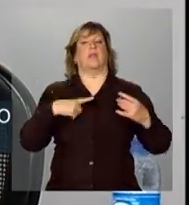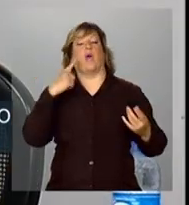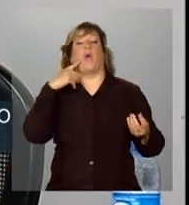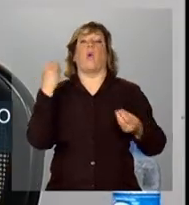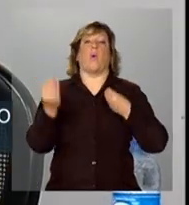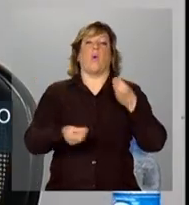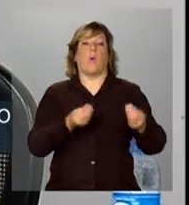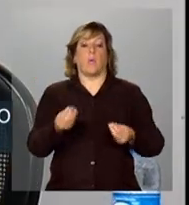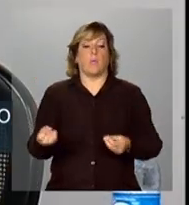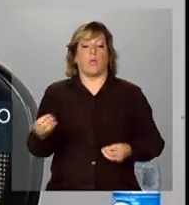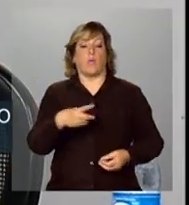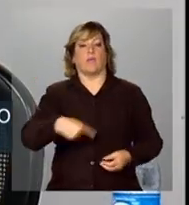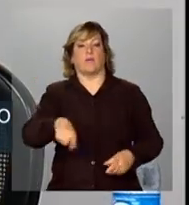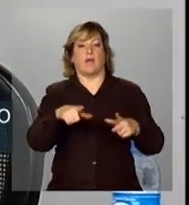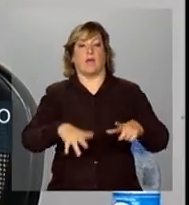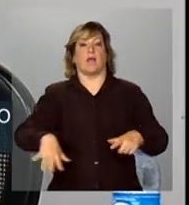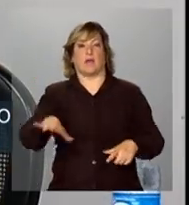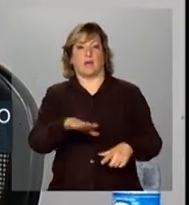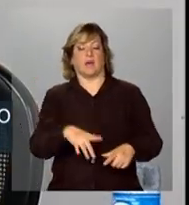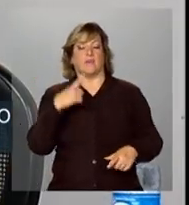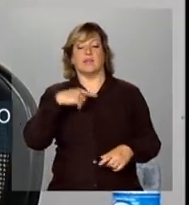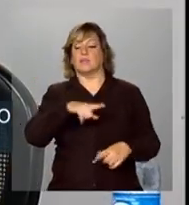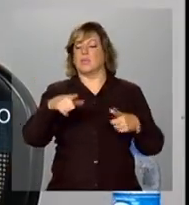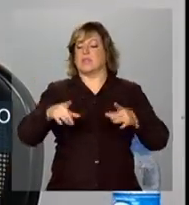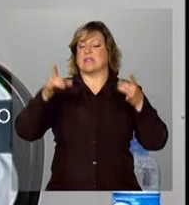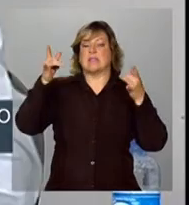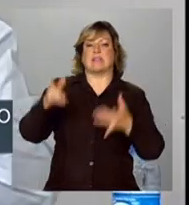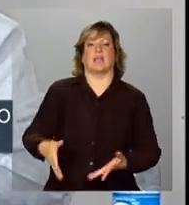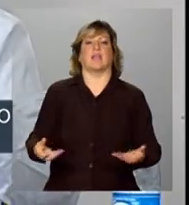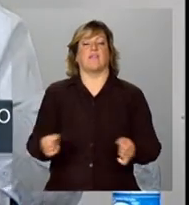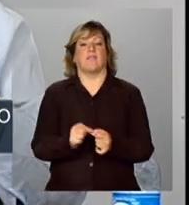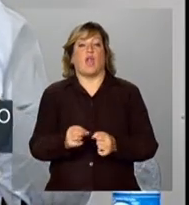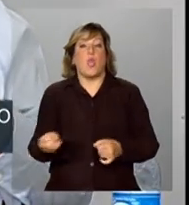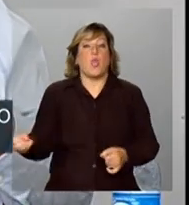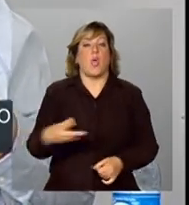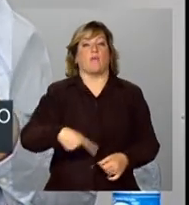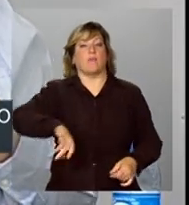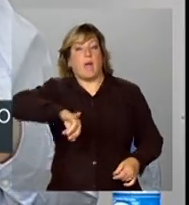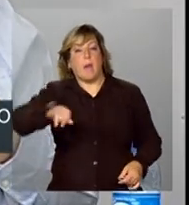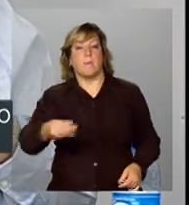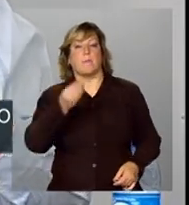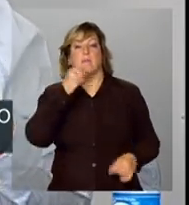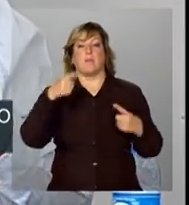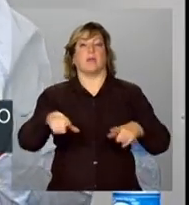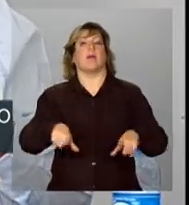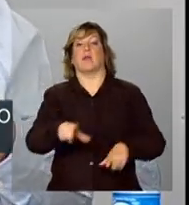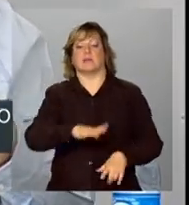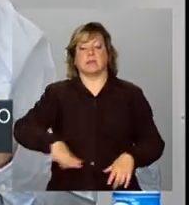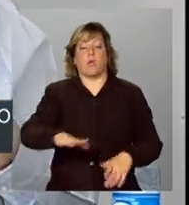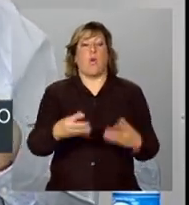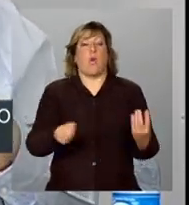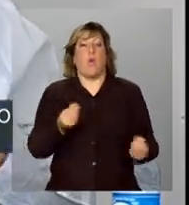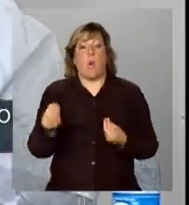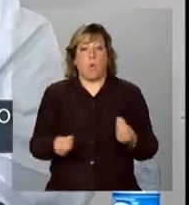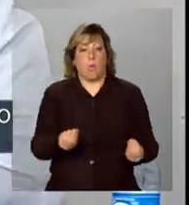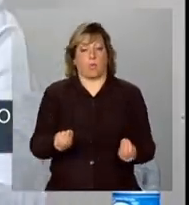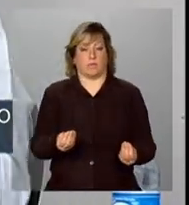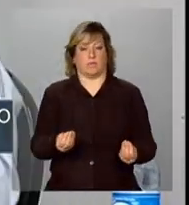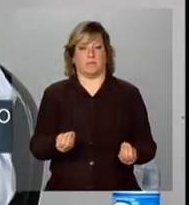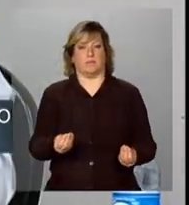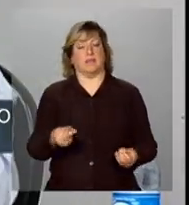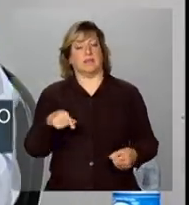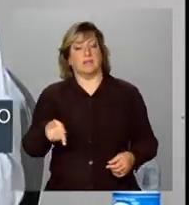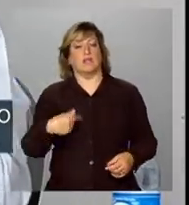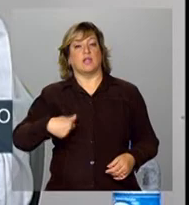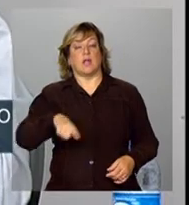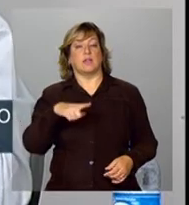que nós temos das áreas, como foi sinalizado aqui, abandonadas, e outras áreas que podem ser objeto de regeneração. Qual é o olhar que nós temos dentro e qual é o